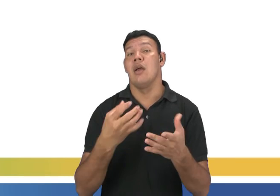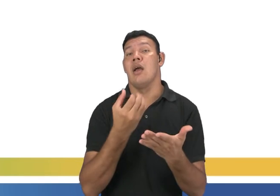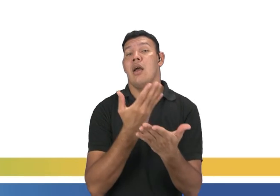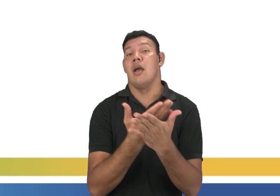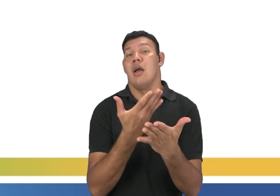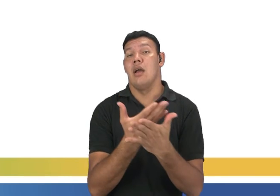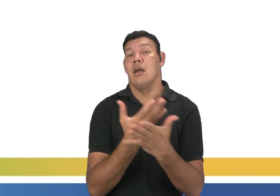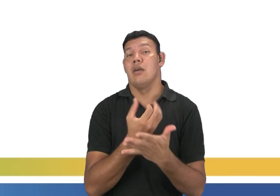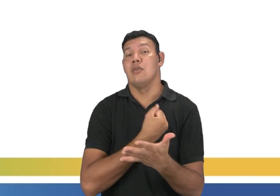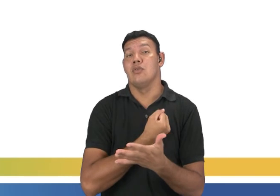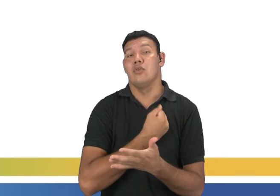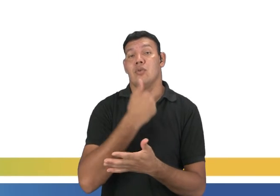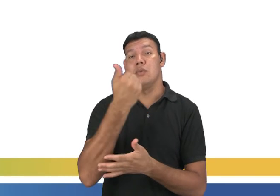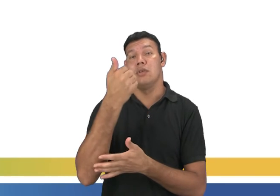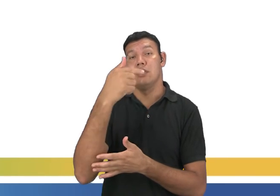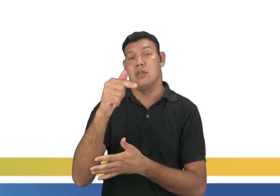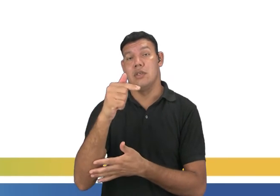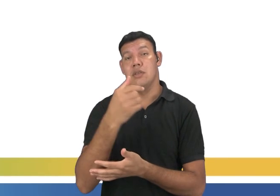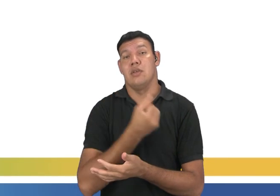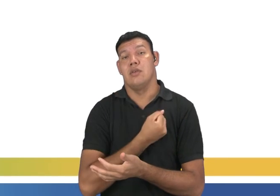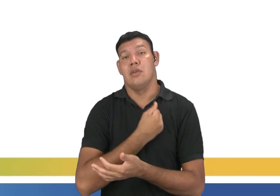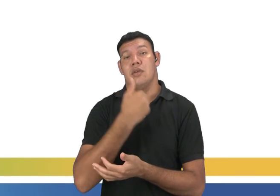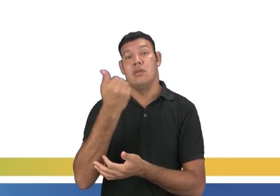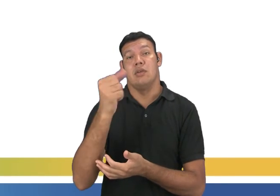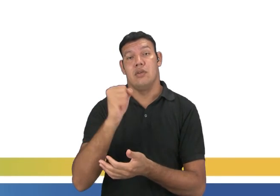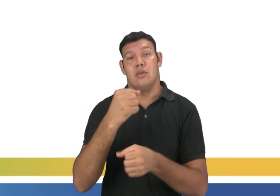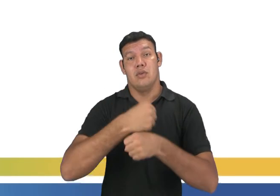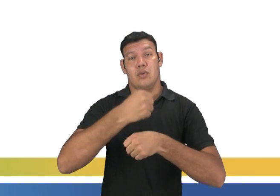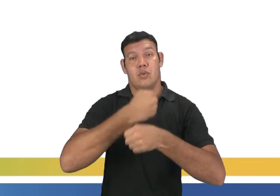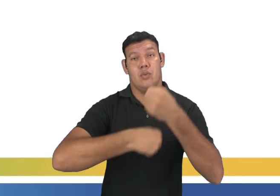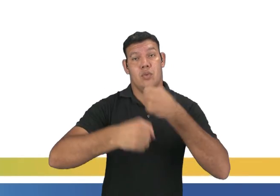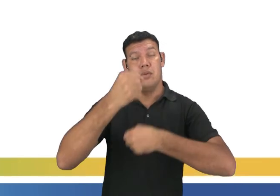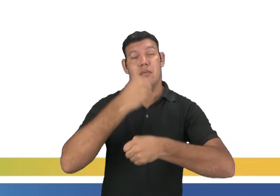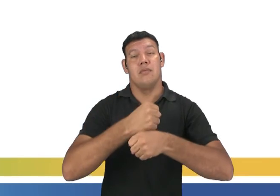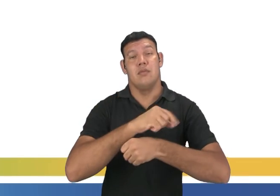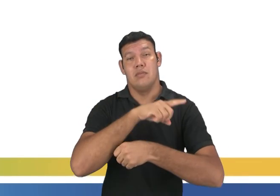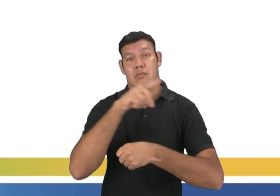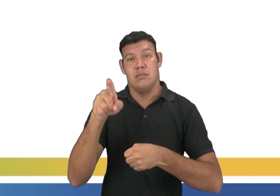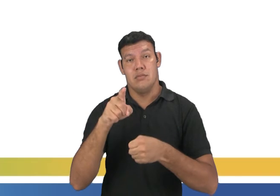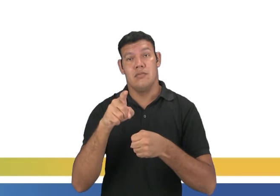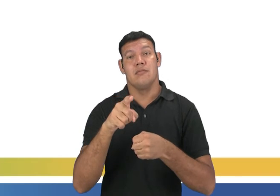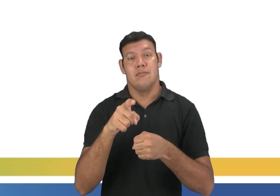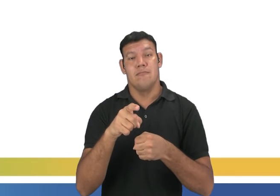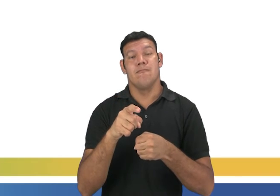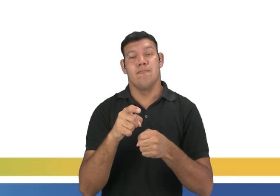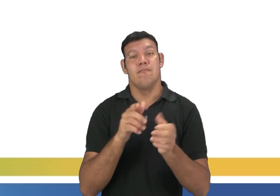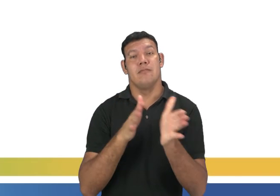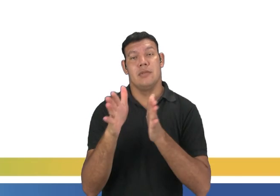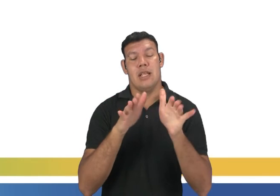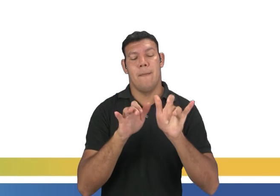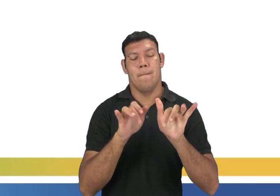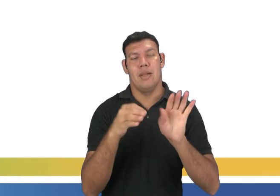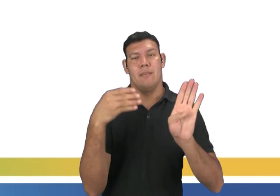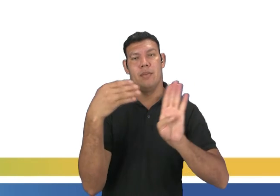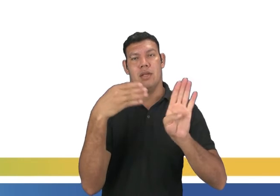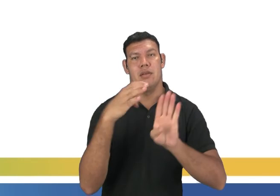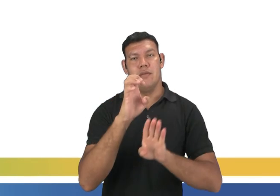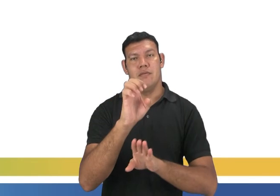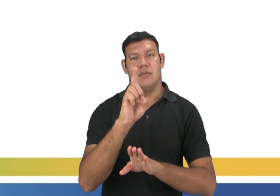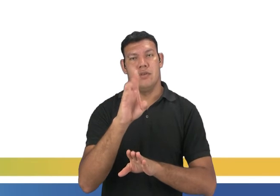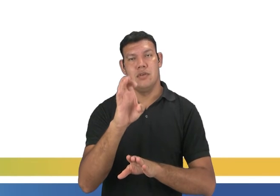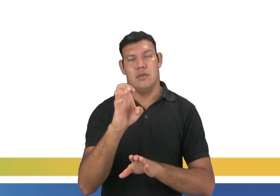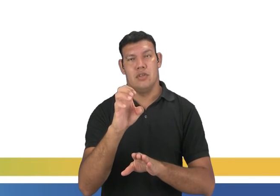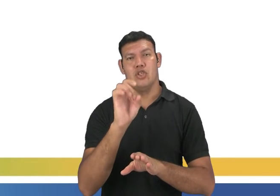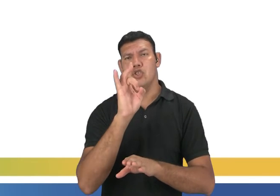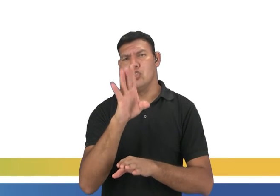18, do ano passado, que você pode acessar lá na plataforma Educ, tá? Eu tenho aula específica sobre fenômenos ondulatórios. Como essa é